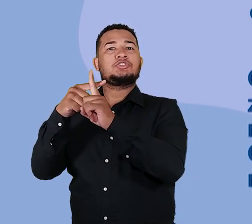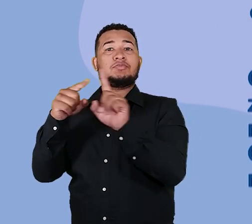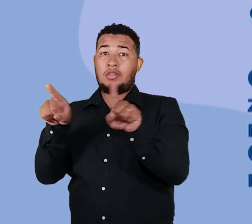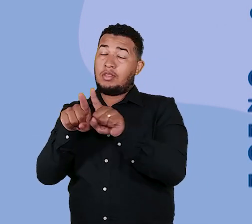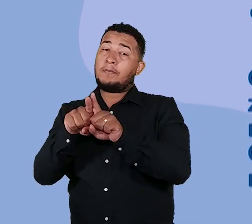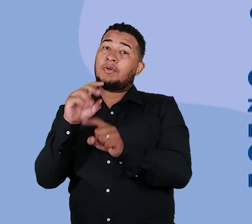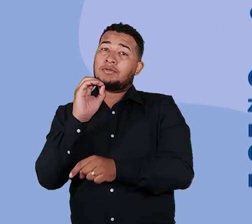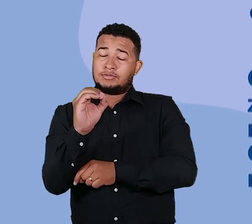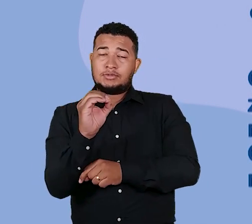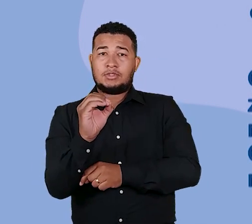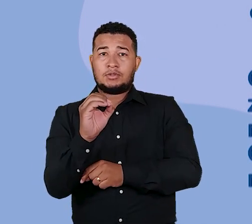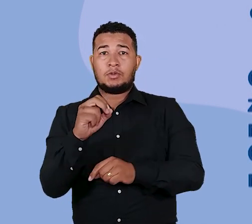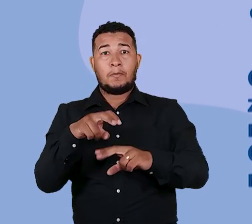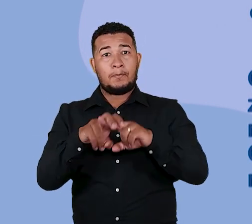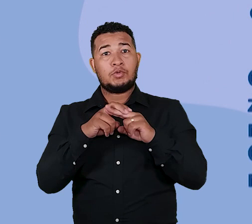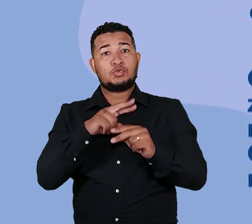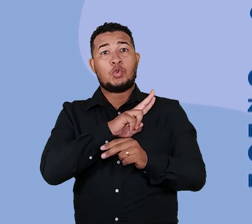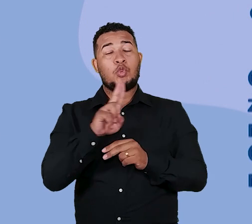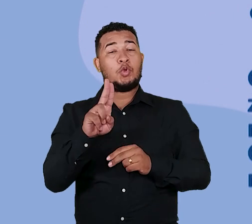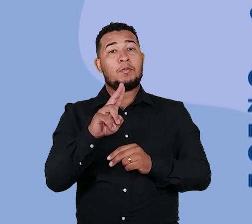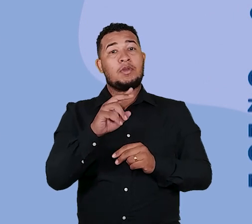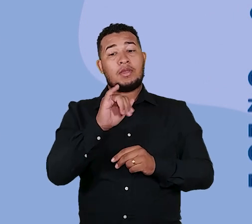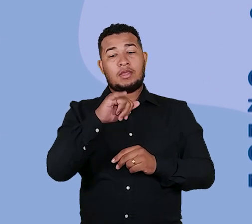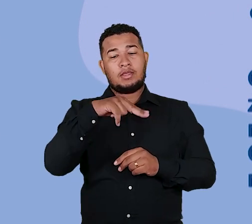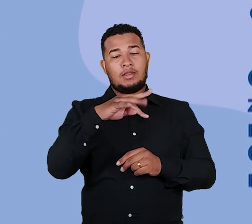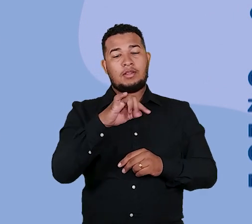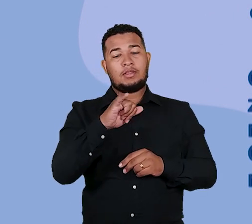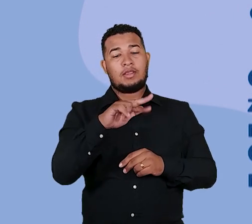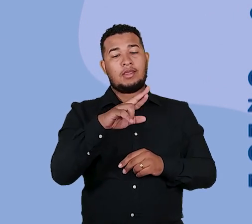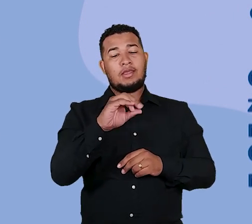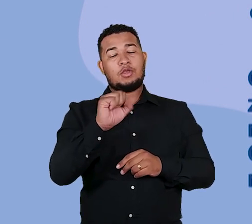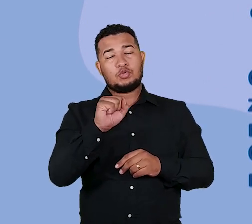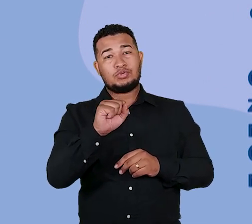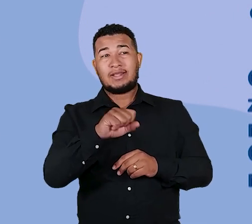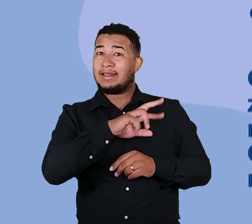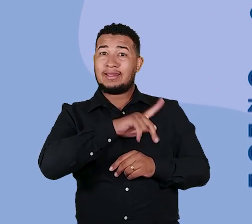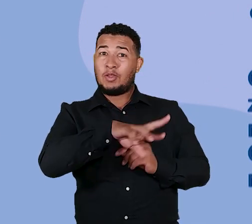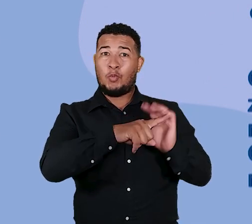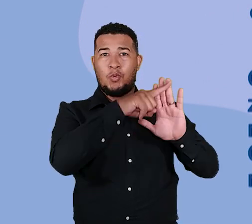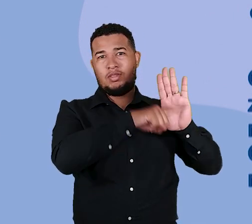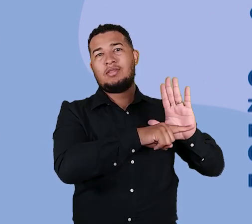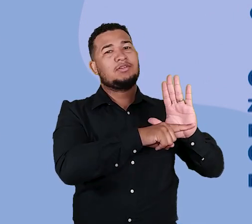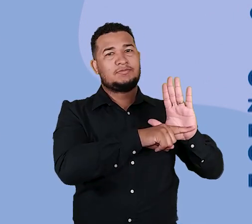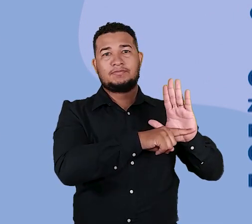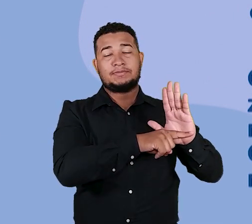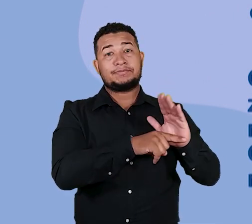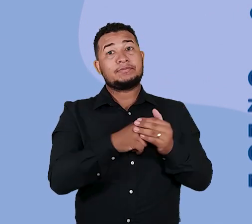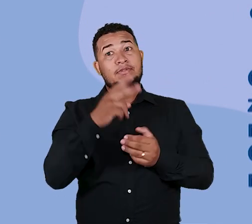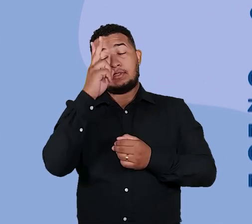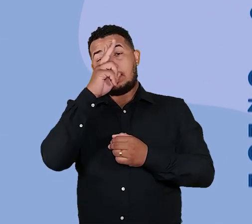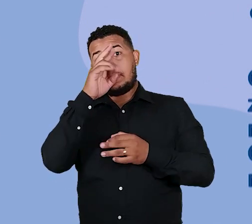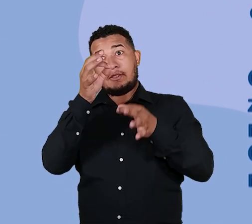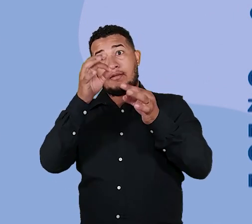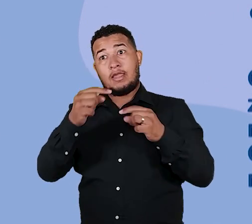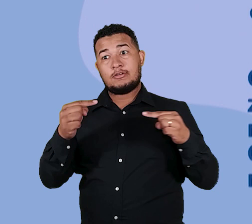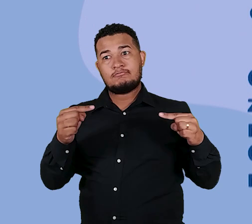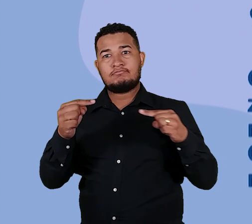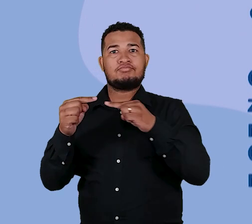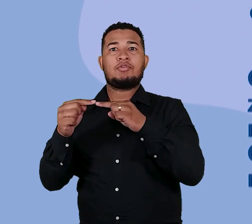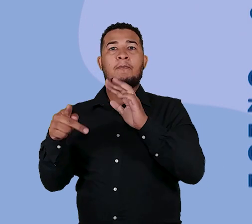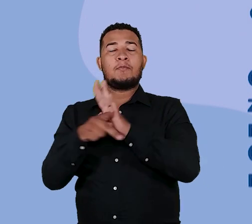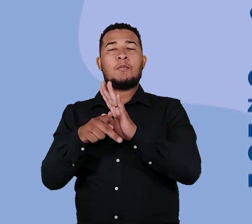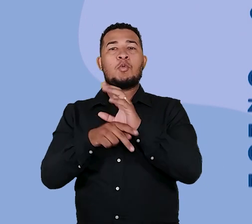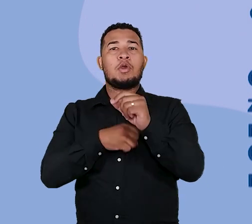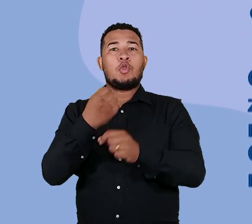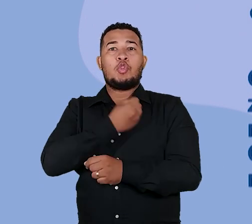zero. Por isso chamaremos de números inteiros não negativos. Observe que esse subconjunto é igual ao conjunto